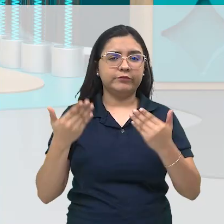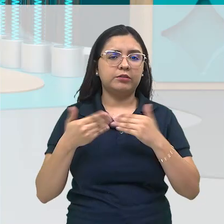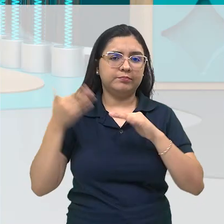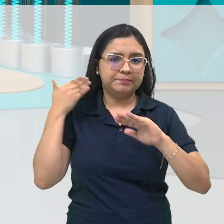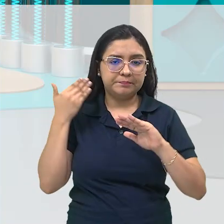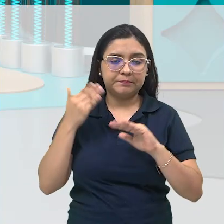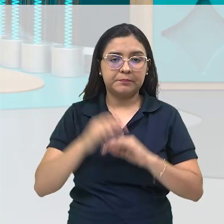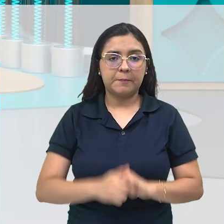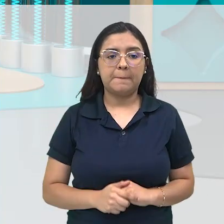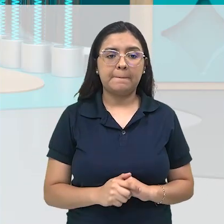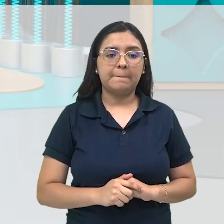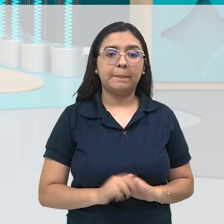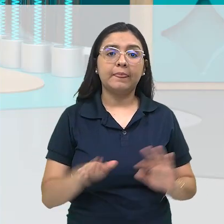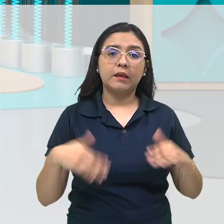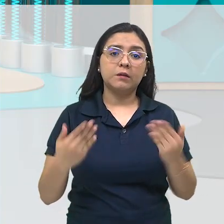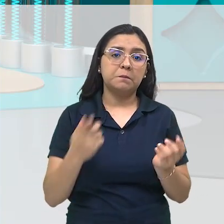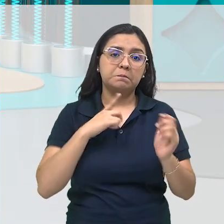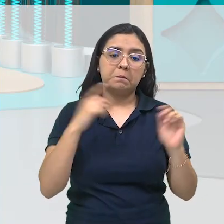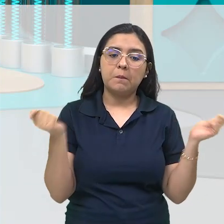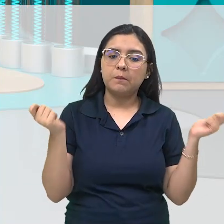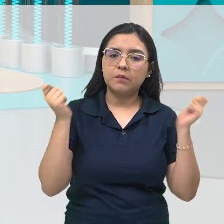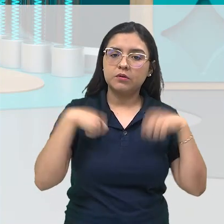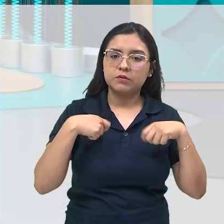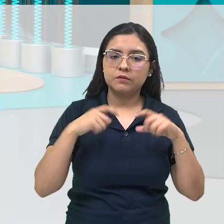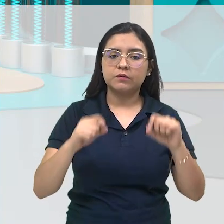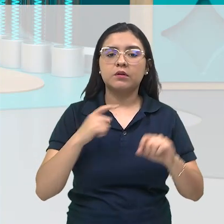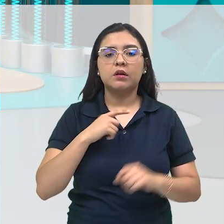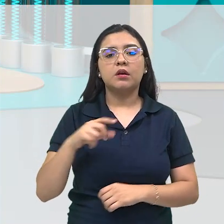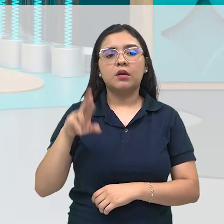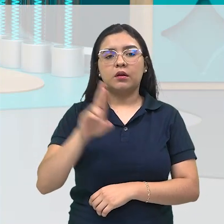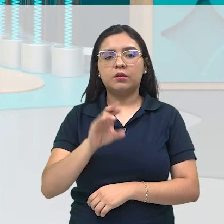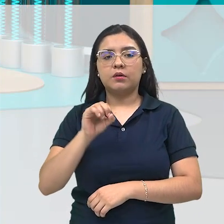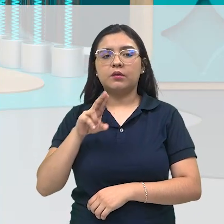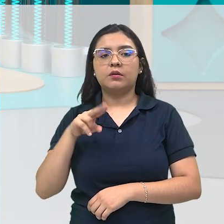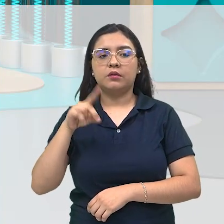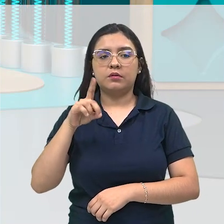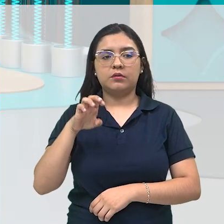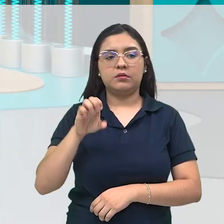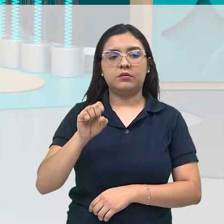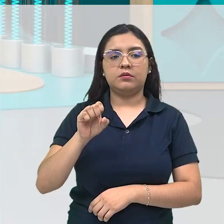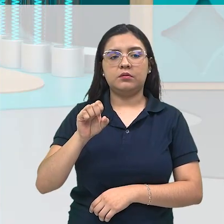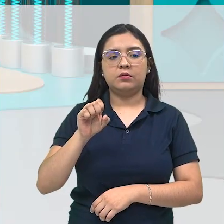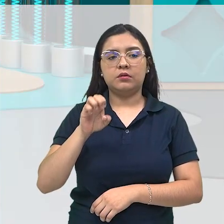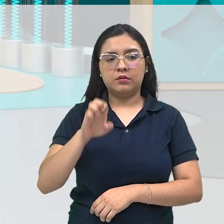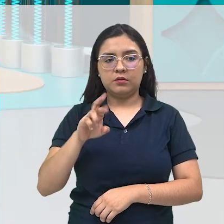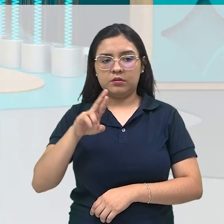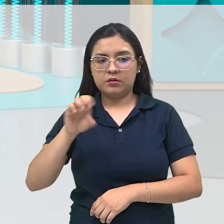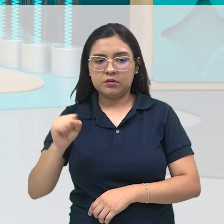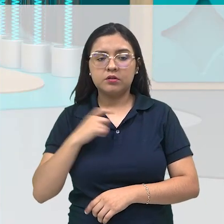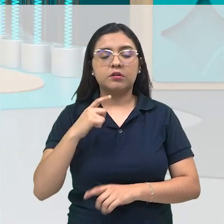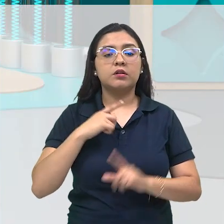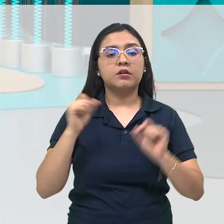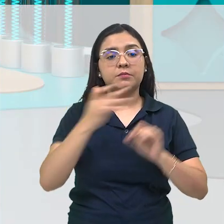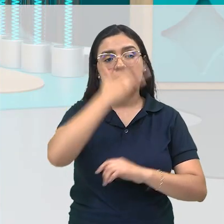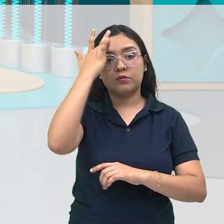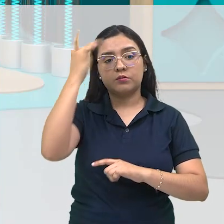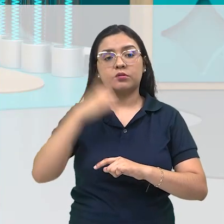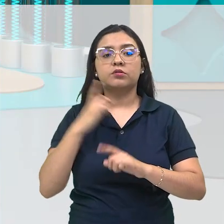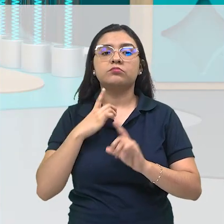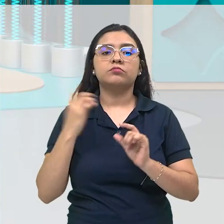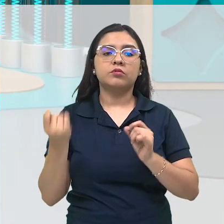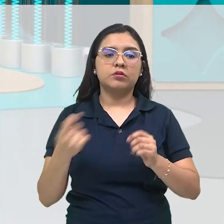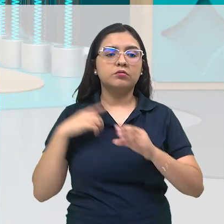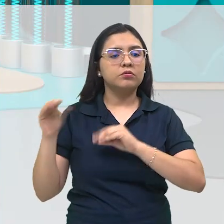tempo. Bom, provavelmente o Rounders foi trazido para a América pelos imigrantes